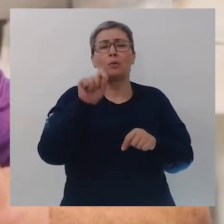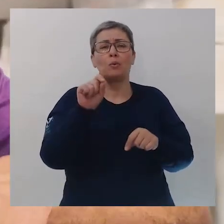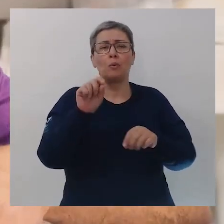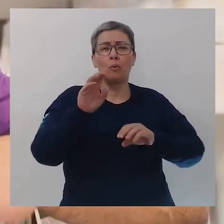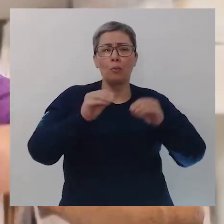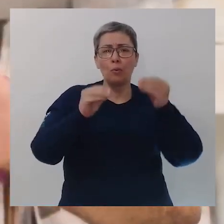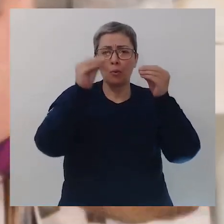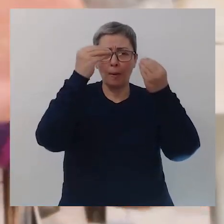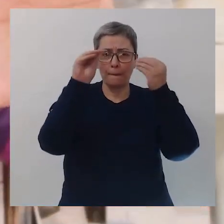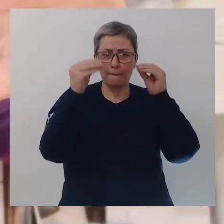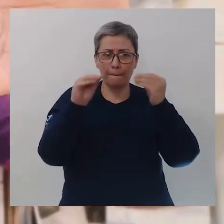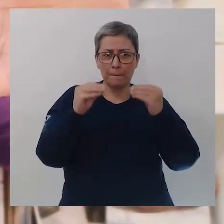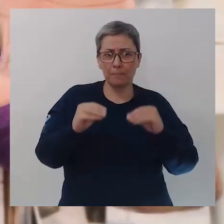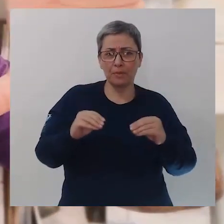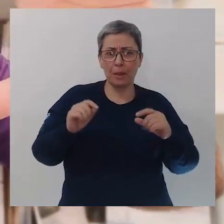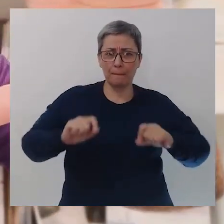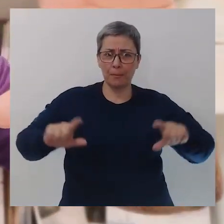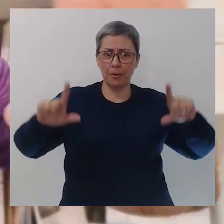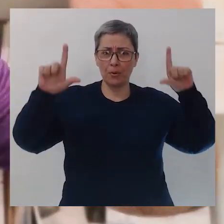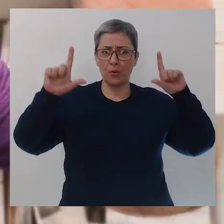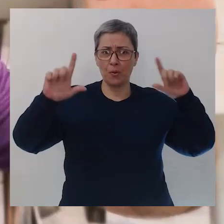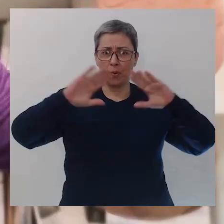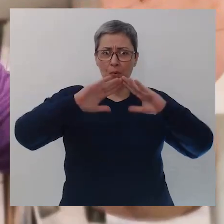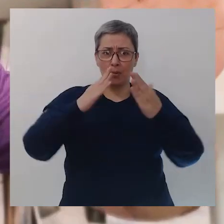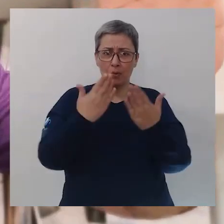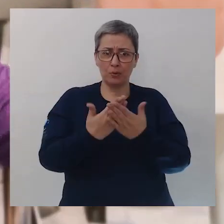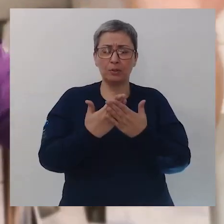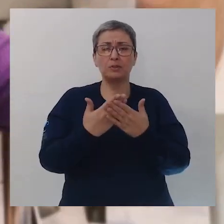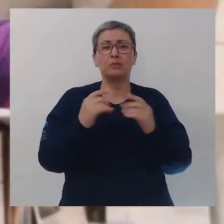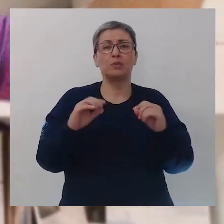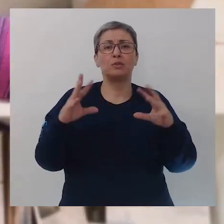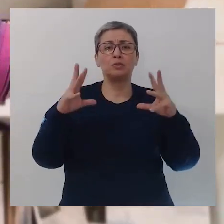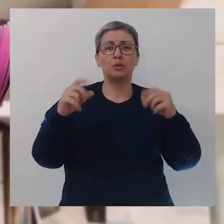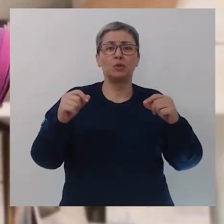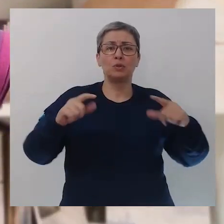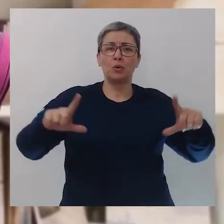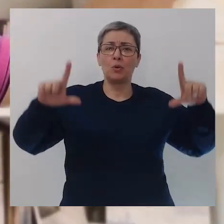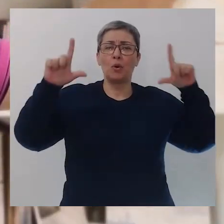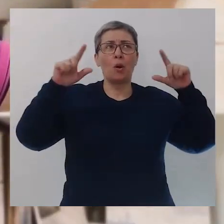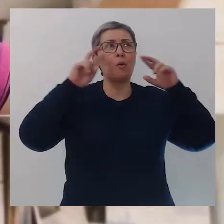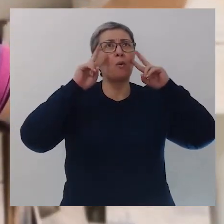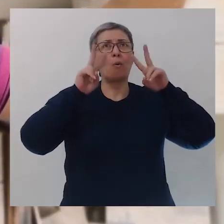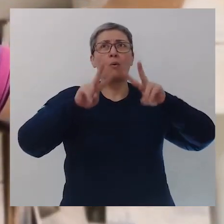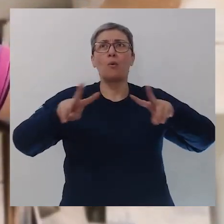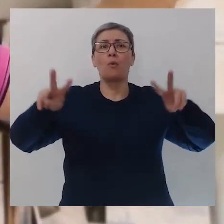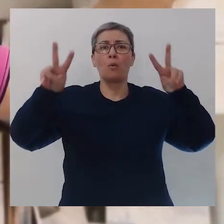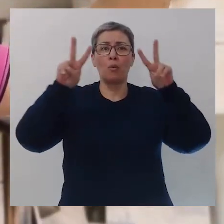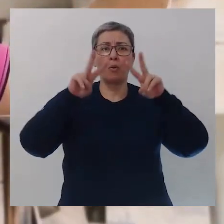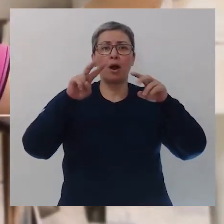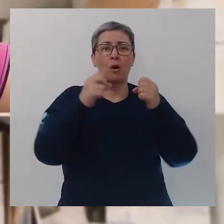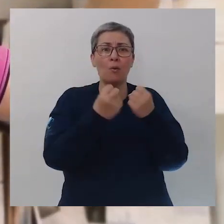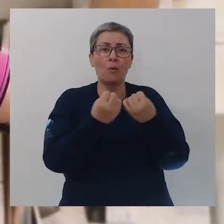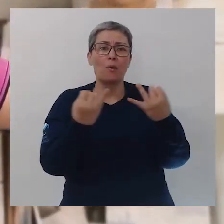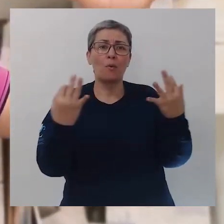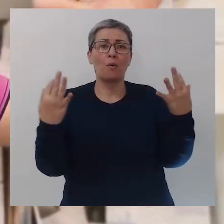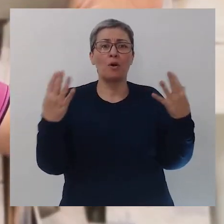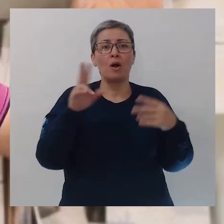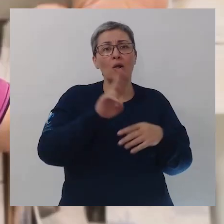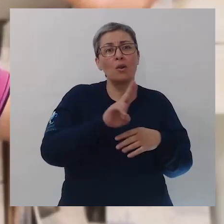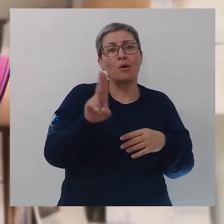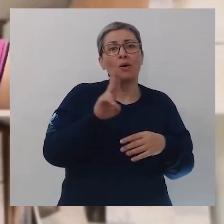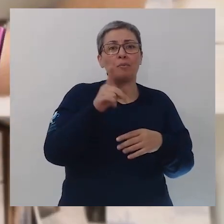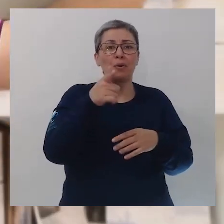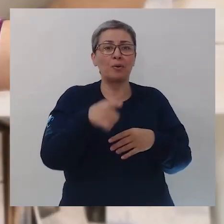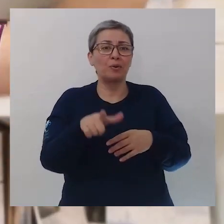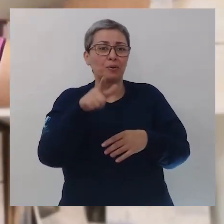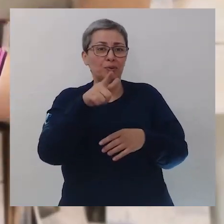era a ideia de montar um painel na escola. Então, você colocar para todo mundo visualizar a